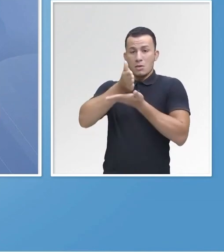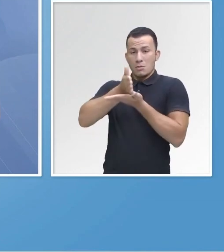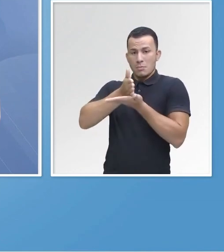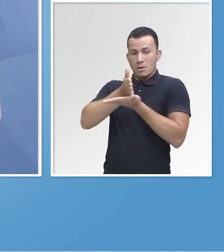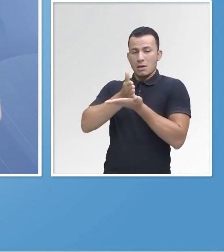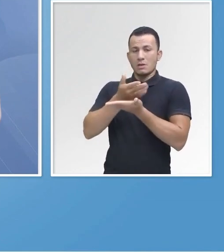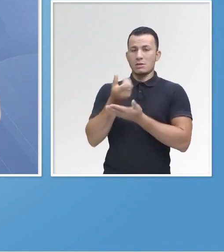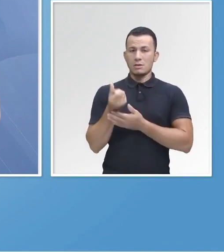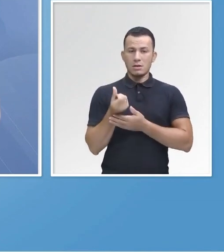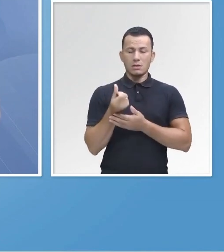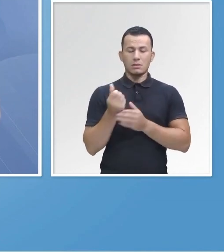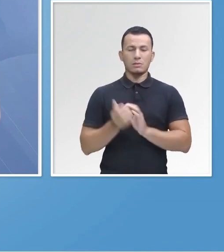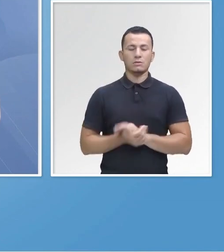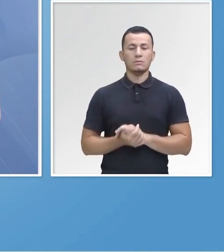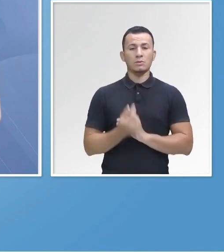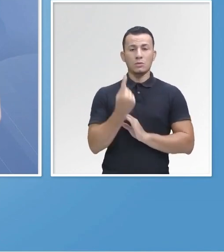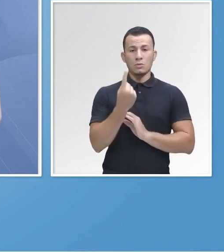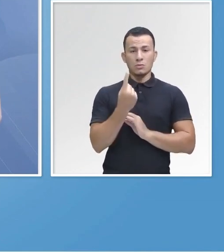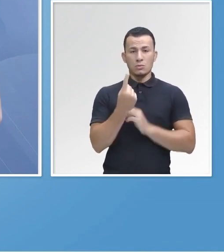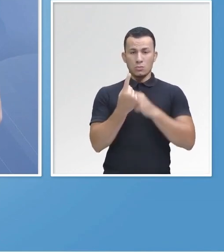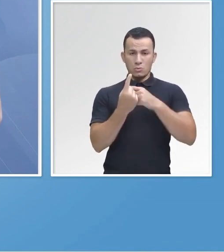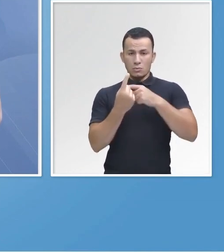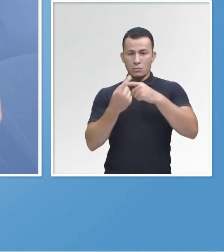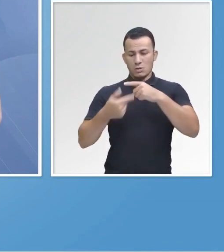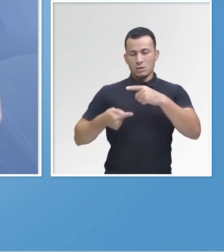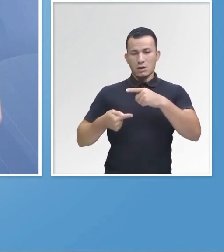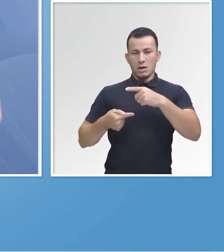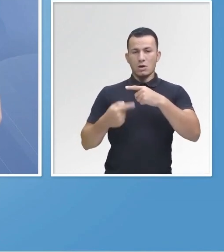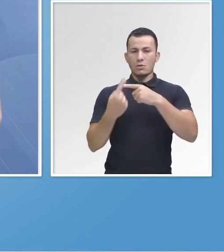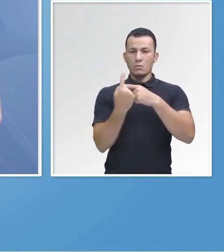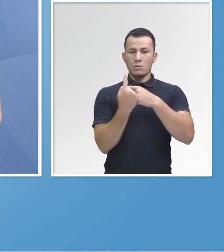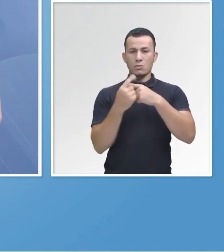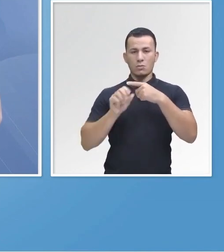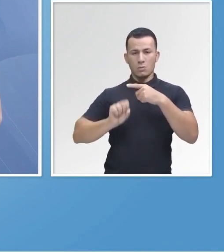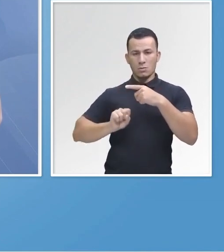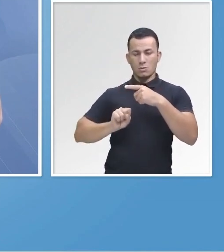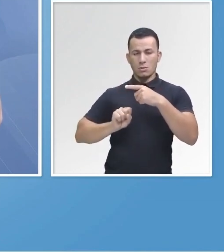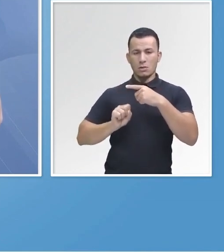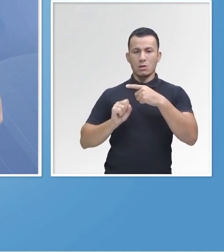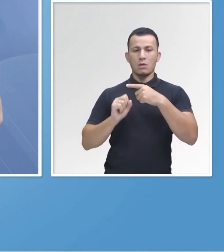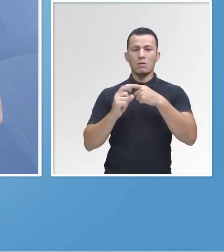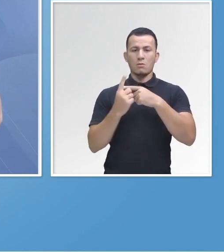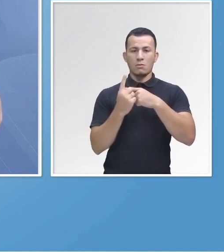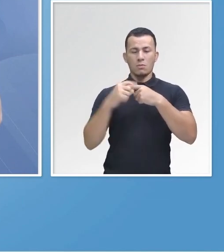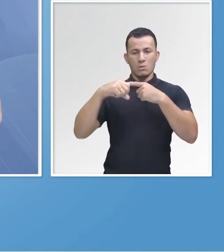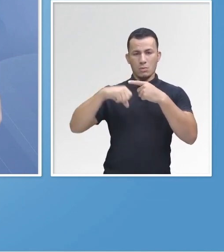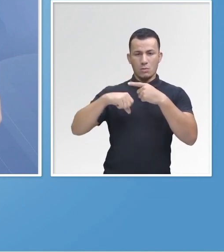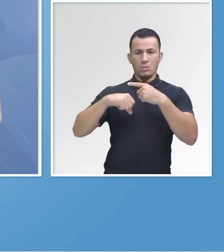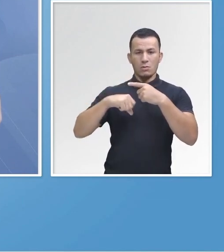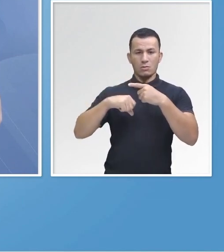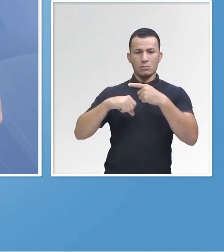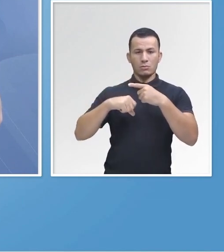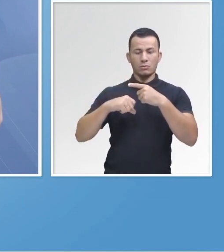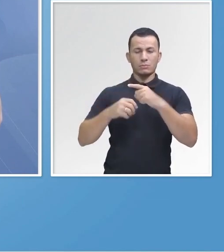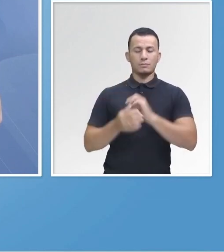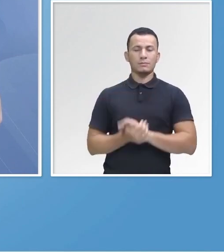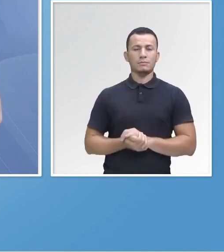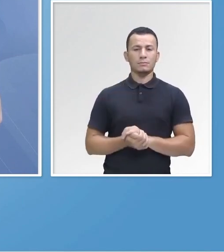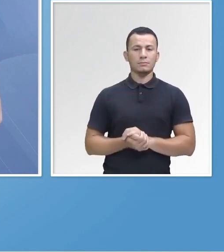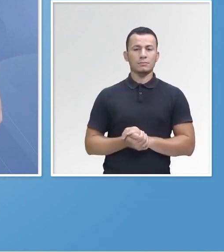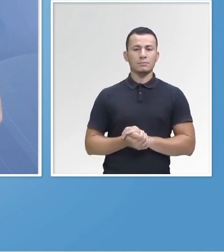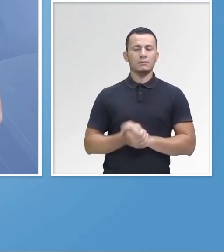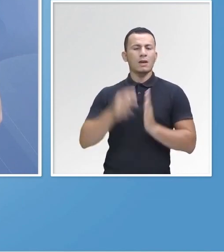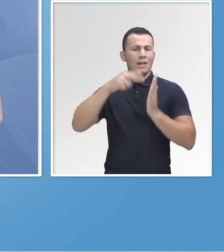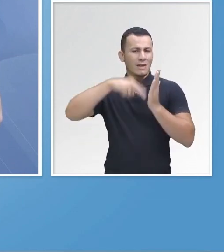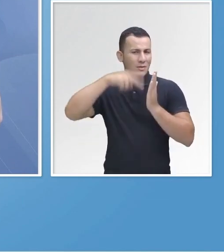seis o sétimo um oitavo e o nono e olha aqui ó e usá-la de hoje como é que